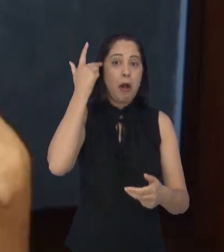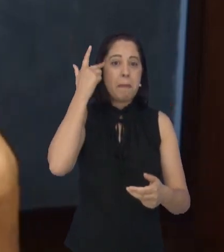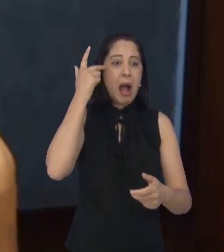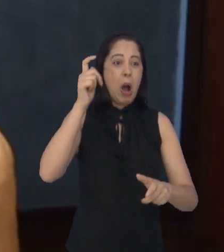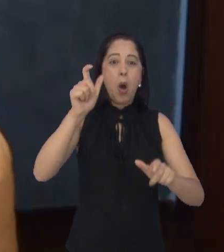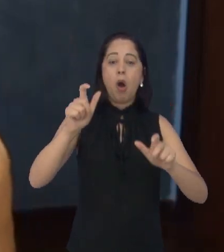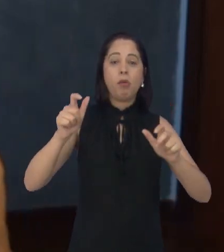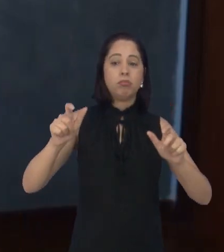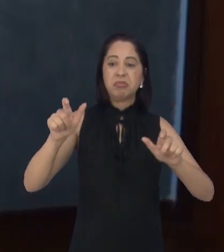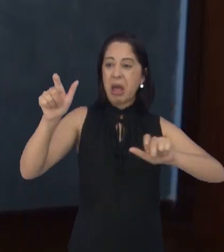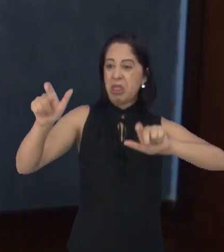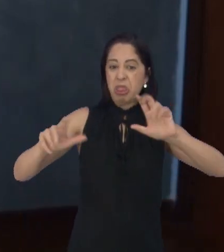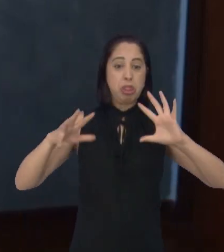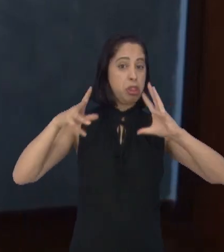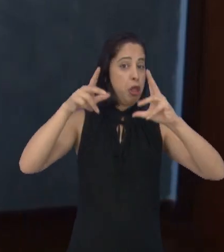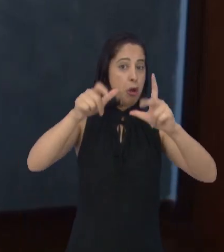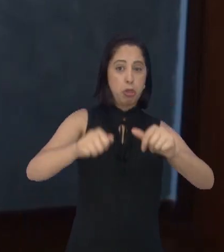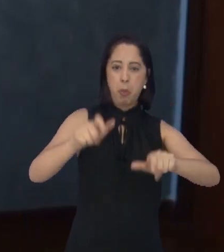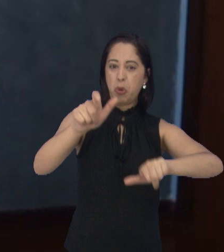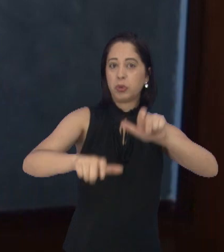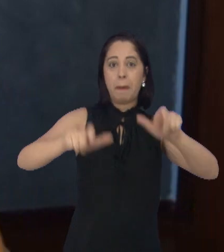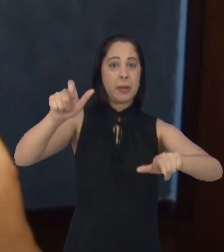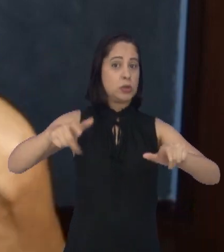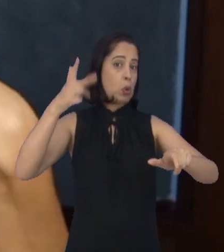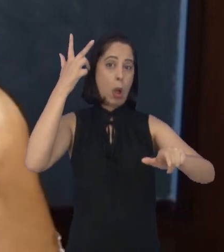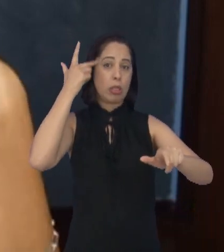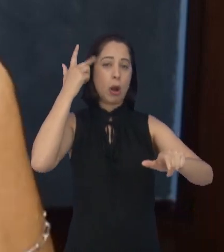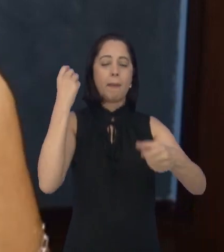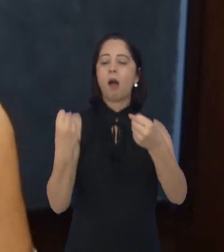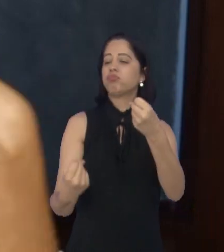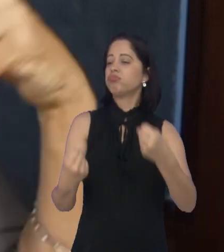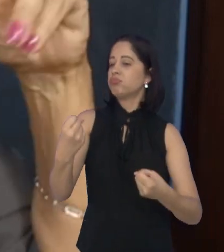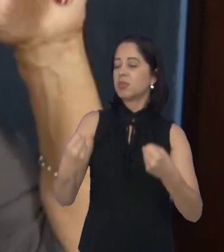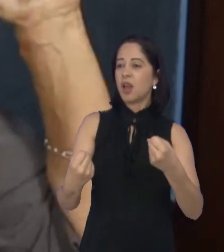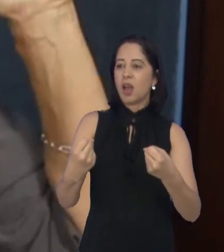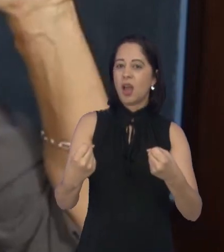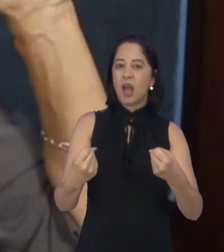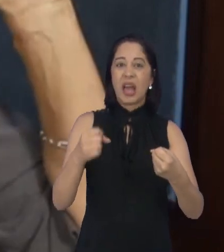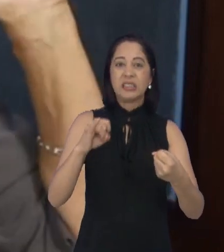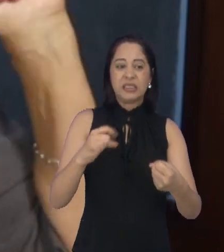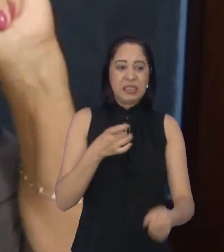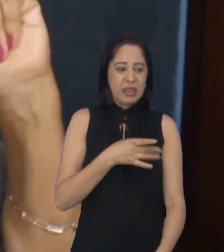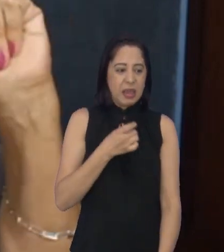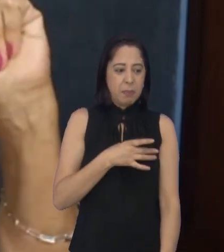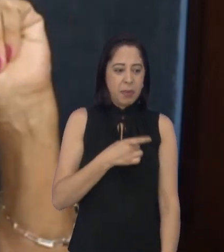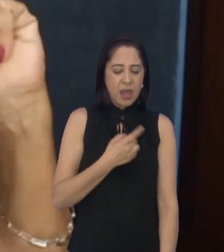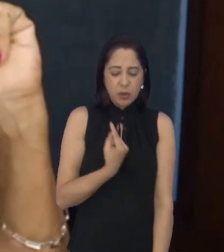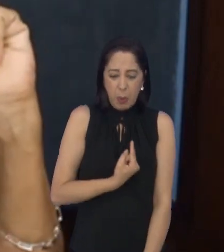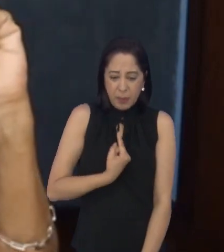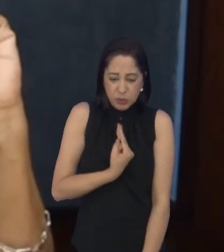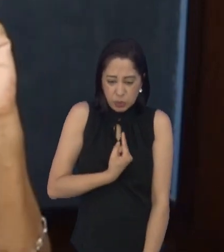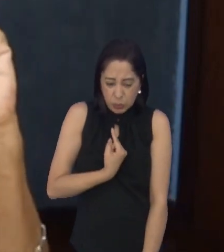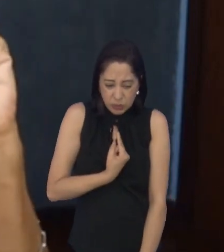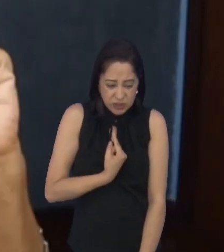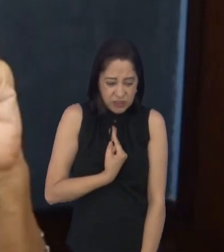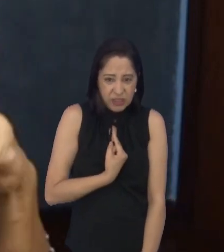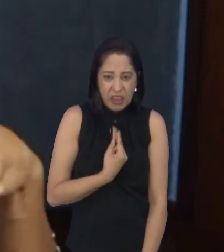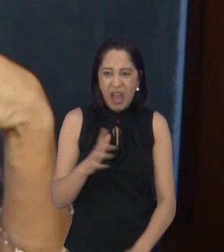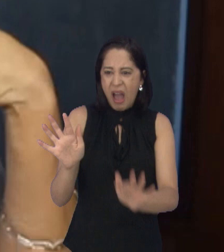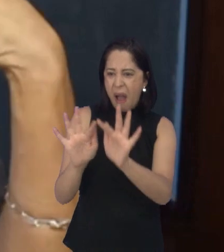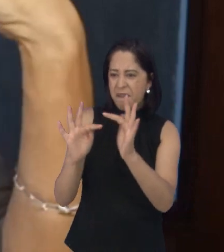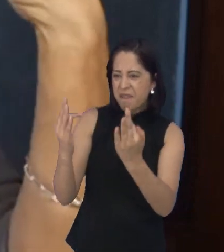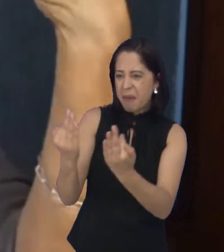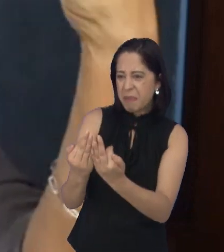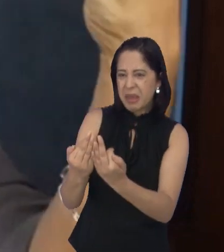A pessoa que tem medo de dirigir, ela não é compreendida pela